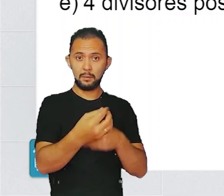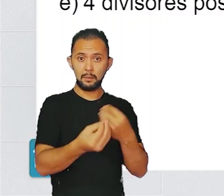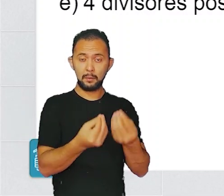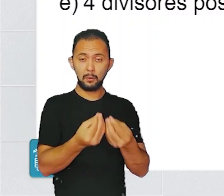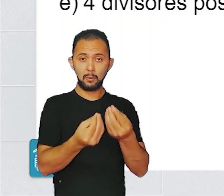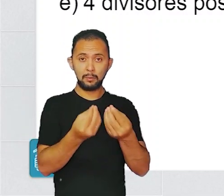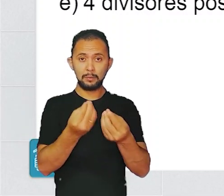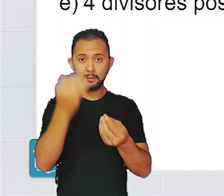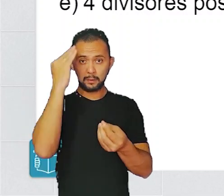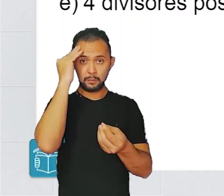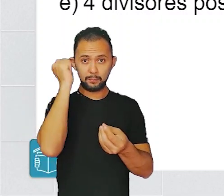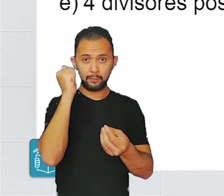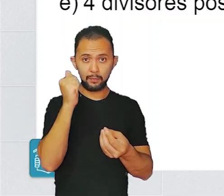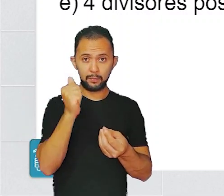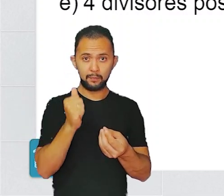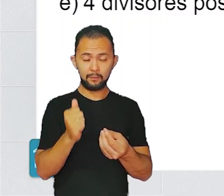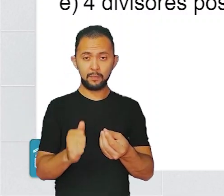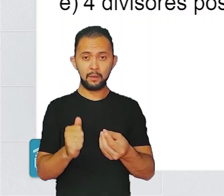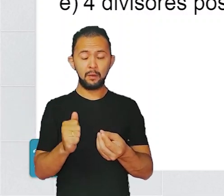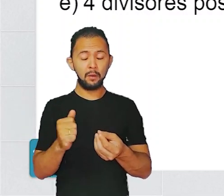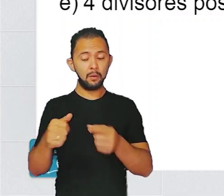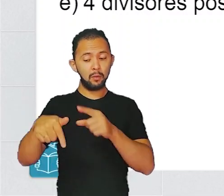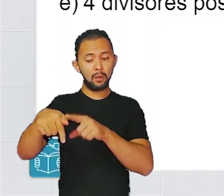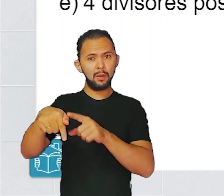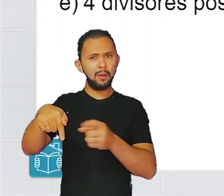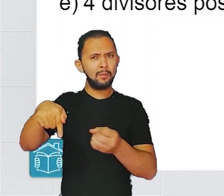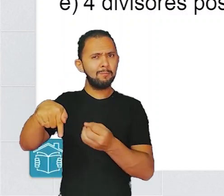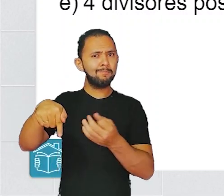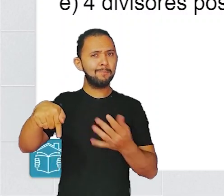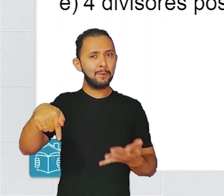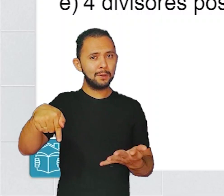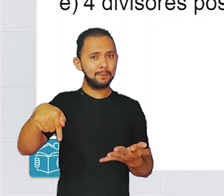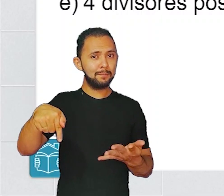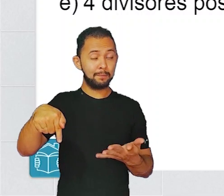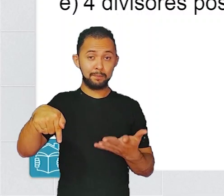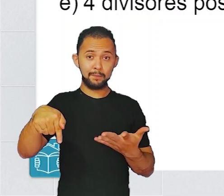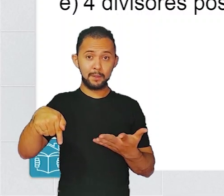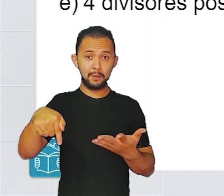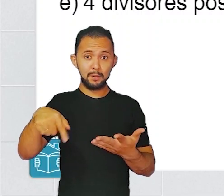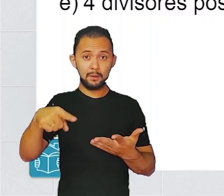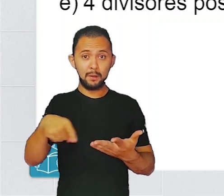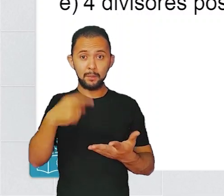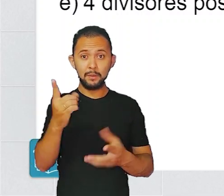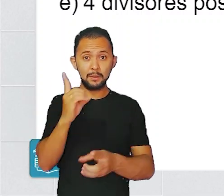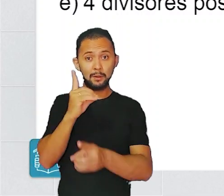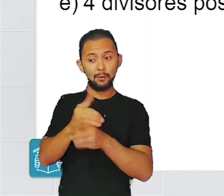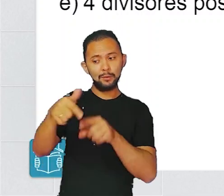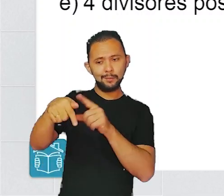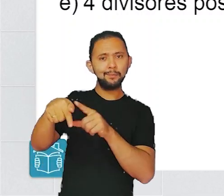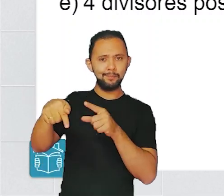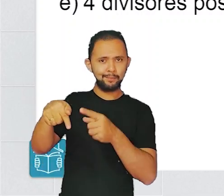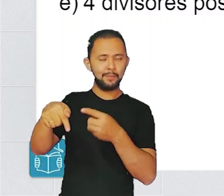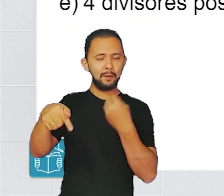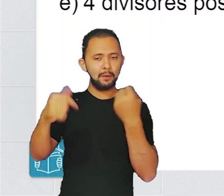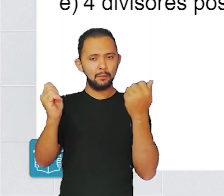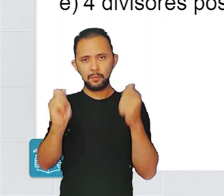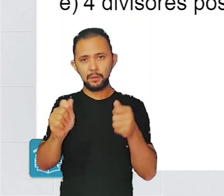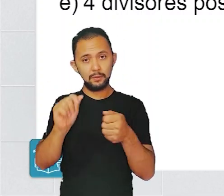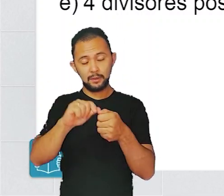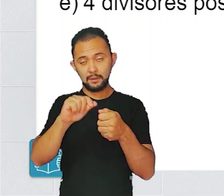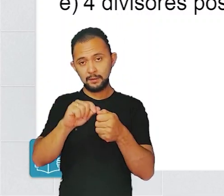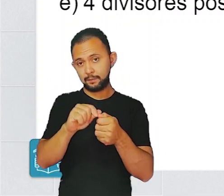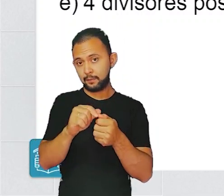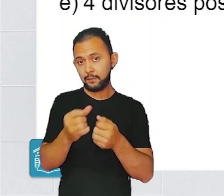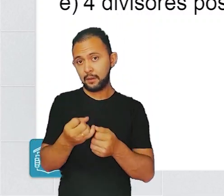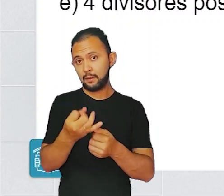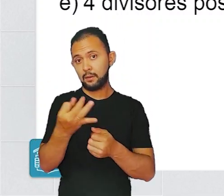valor do número q. Quanto é que vale esse q? Depois que a gente faz isso, a gente consegue calcular q mais 2 e